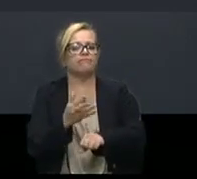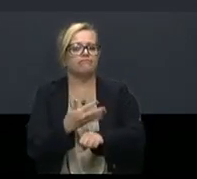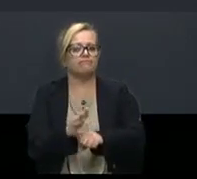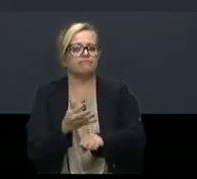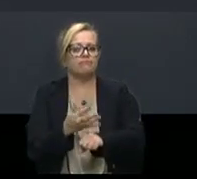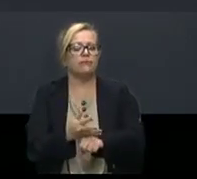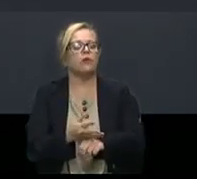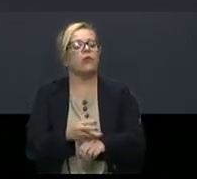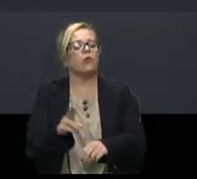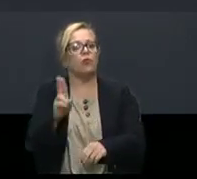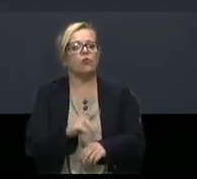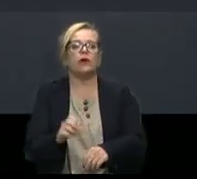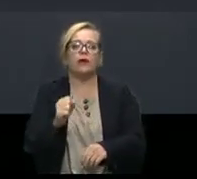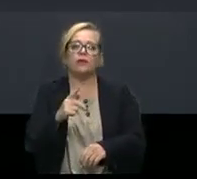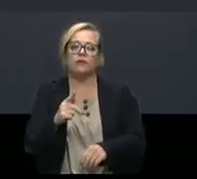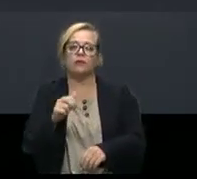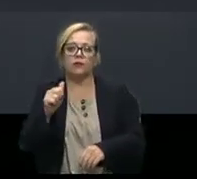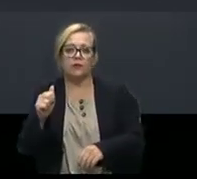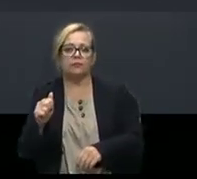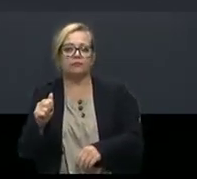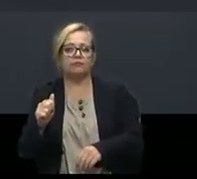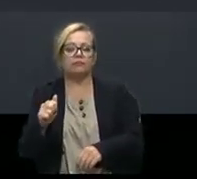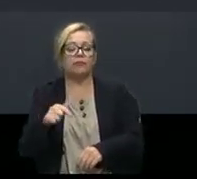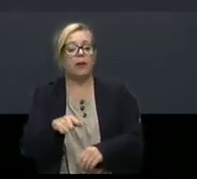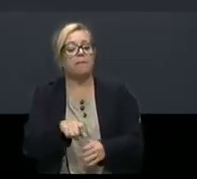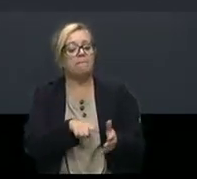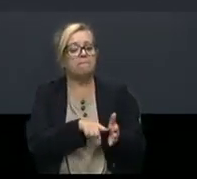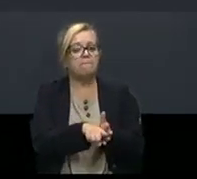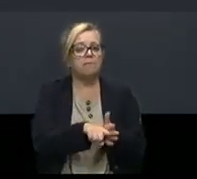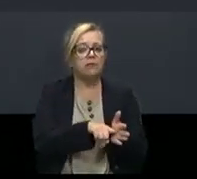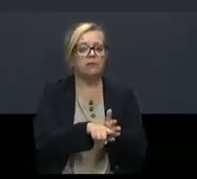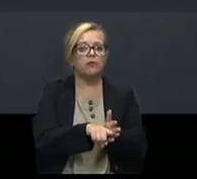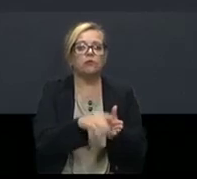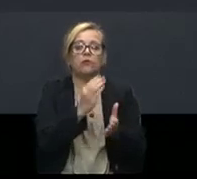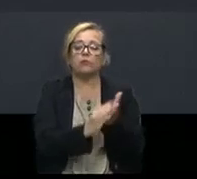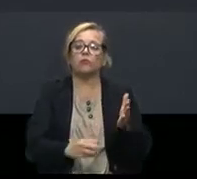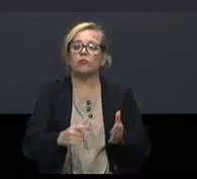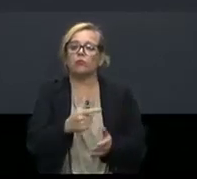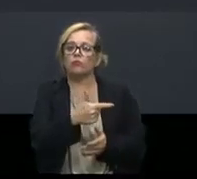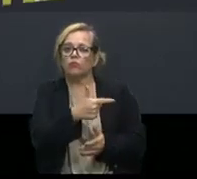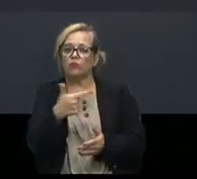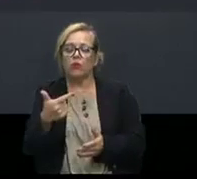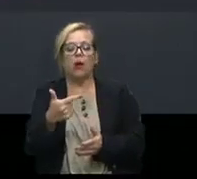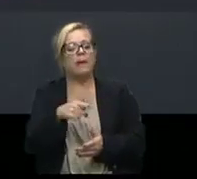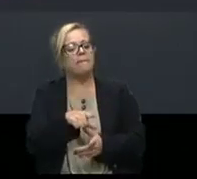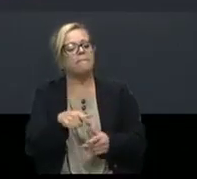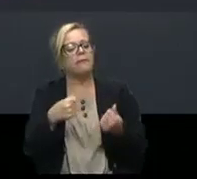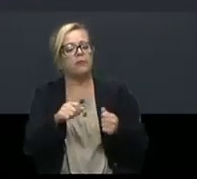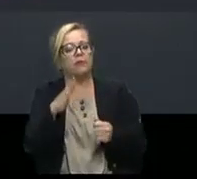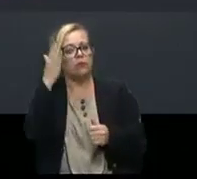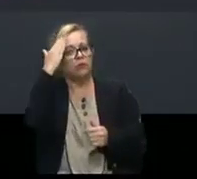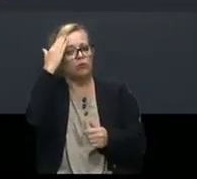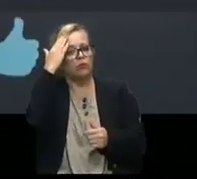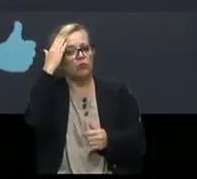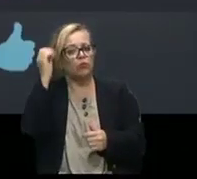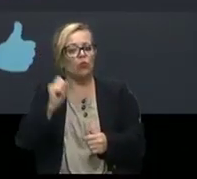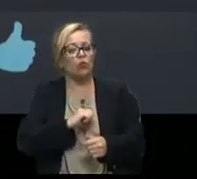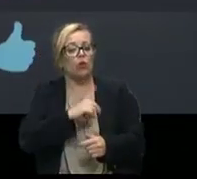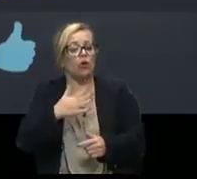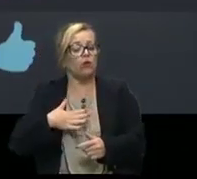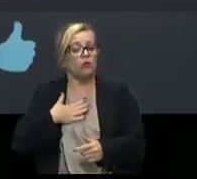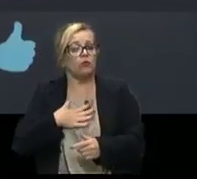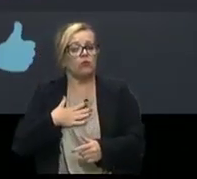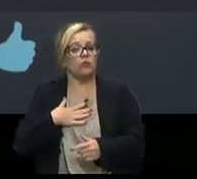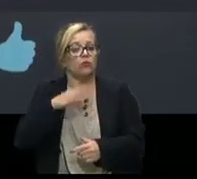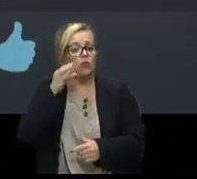com a SGA dessa unidade. Retomando a pesquisa da unidade 2, você deve descobrir se a remuneração e a satisfação